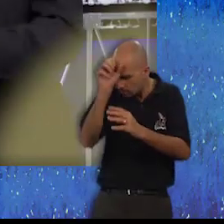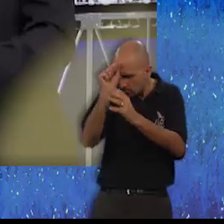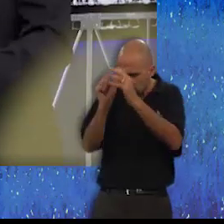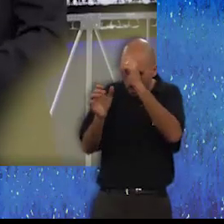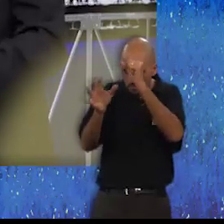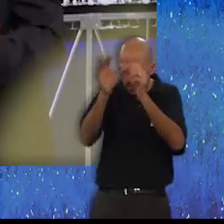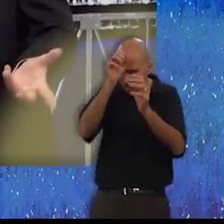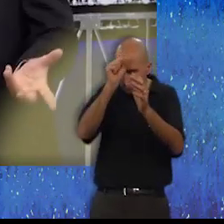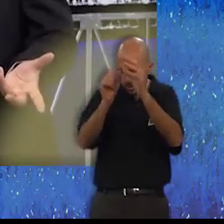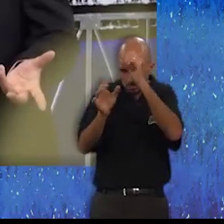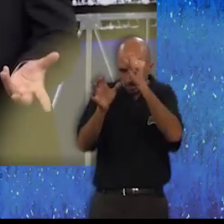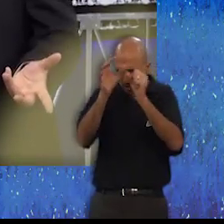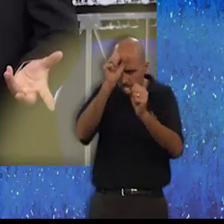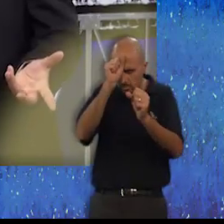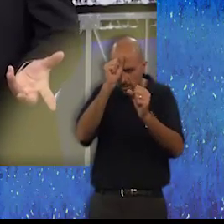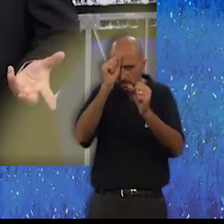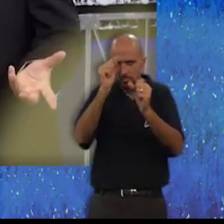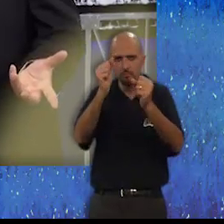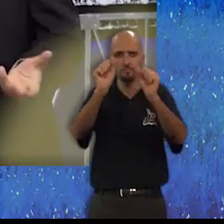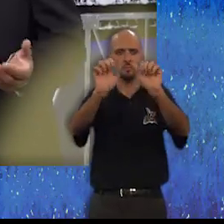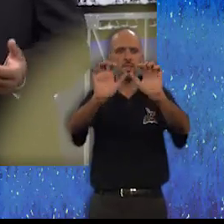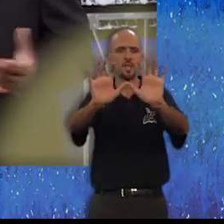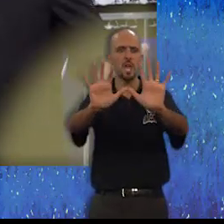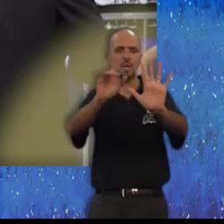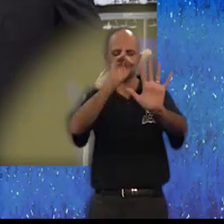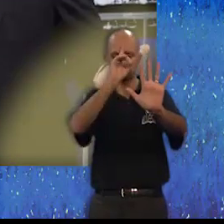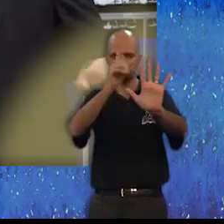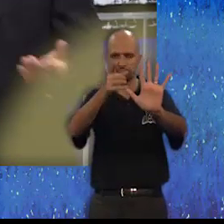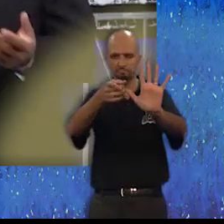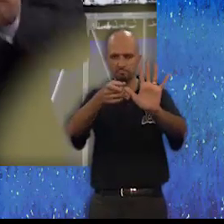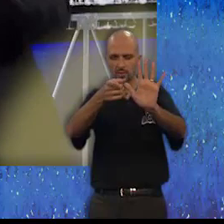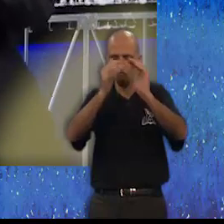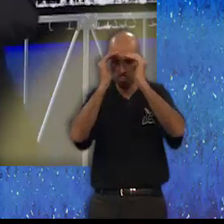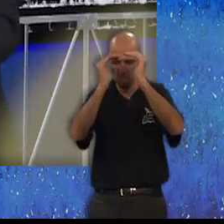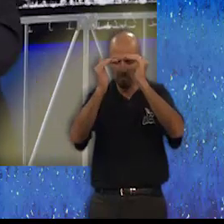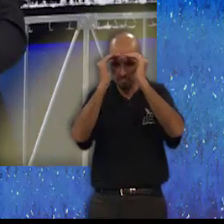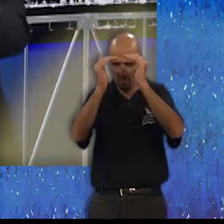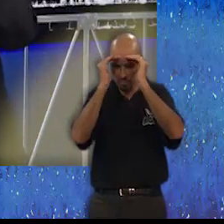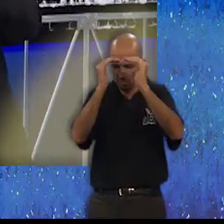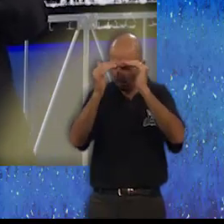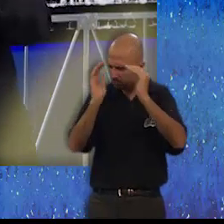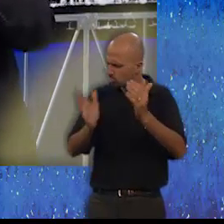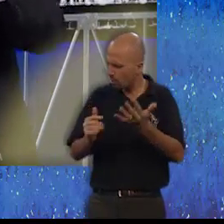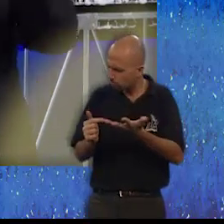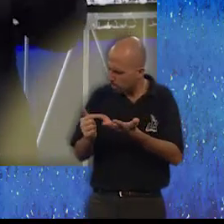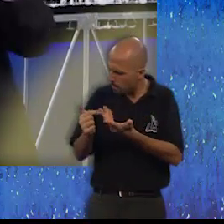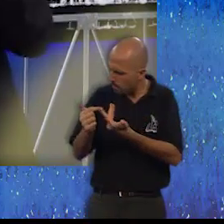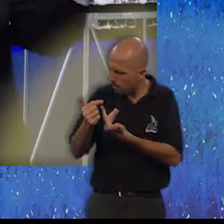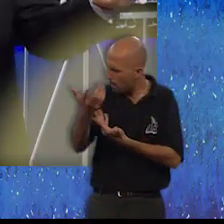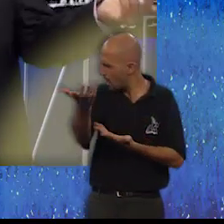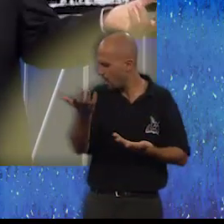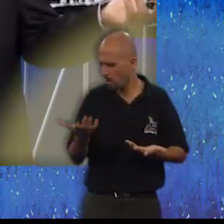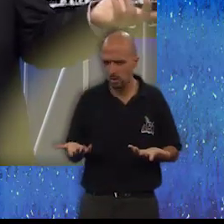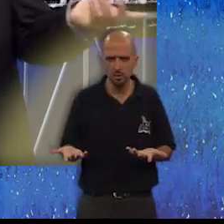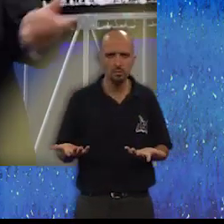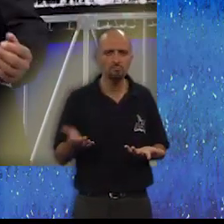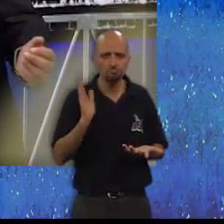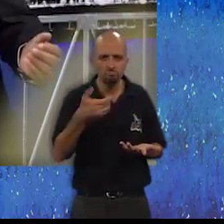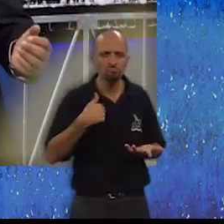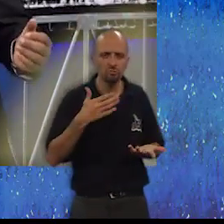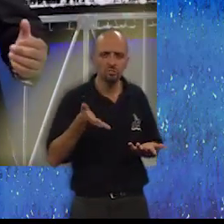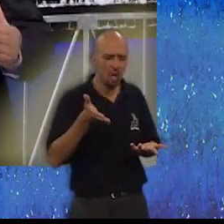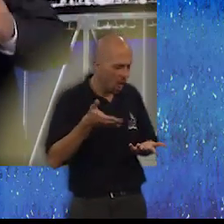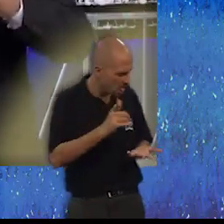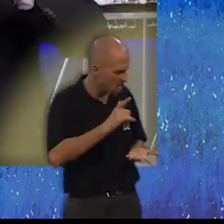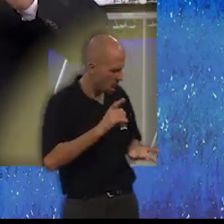lar de leis, de regras, entende? De princípios. Agora, o Senhor está falando guarda os mandamentos. Quais mandamentos? Tem algum mandamento novo que eu não